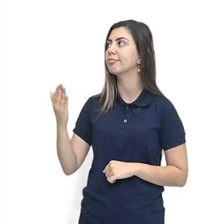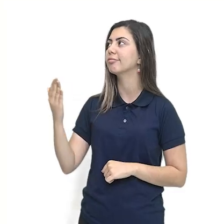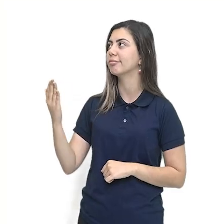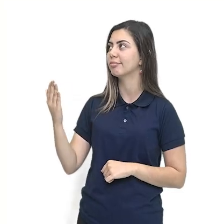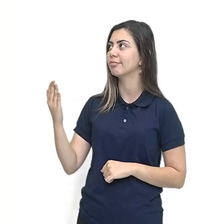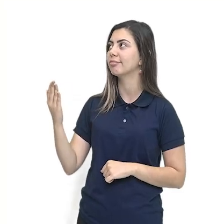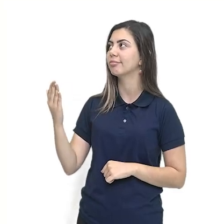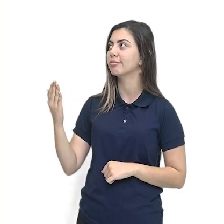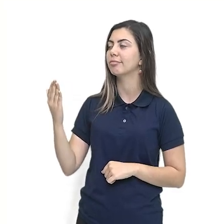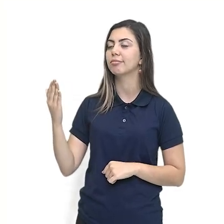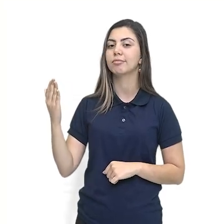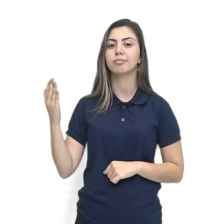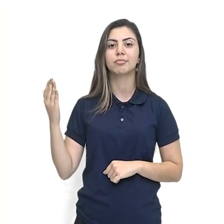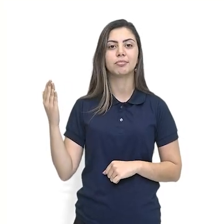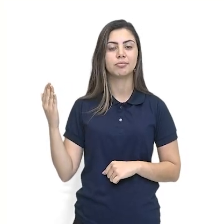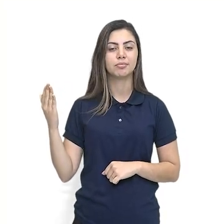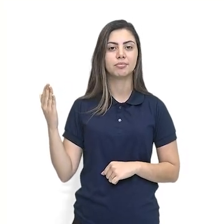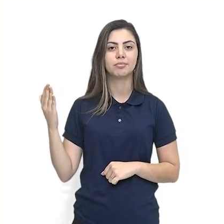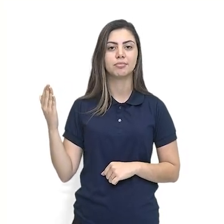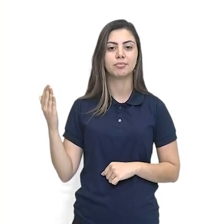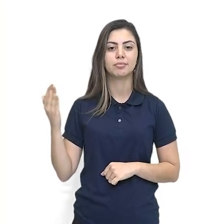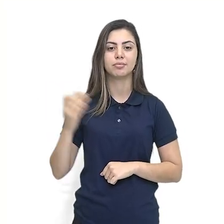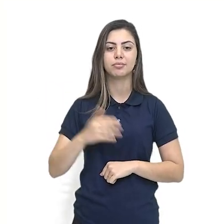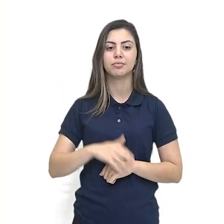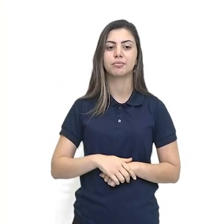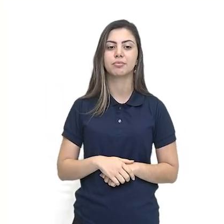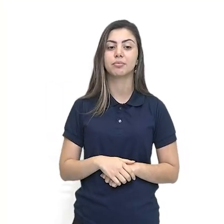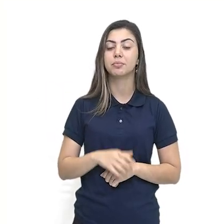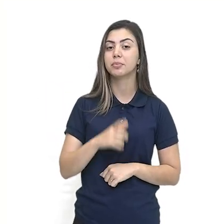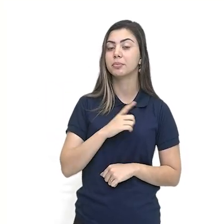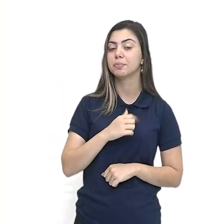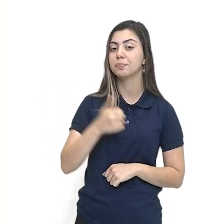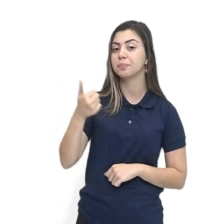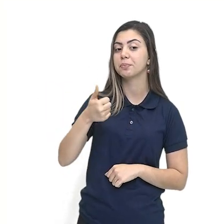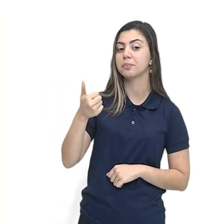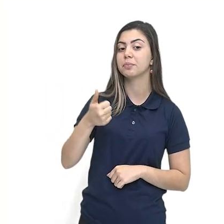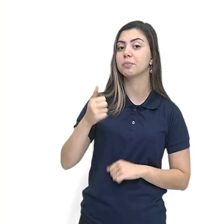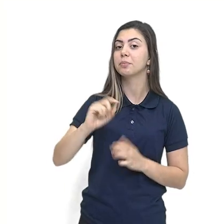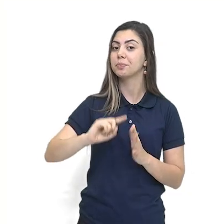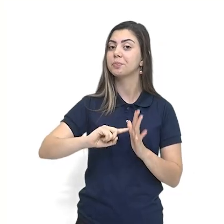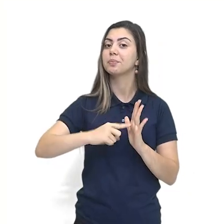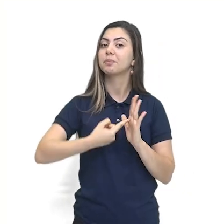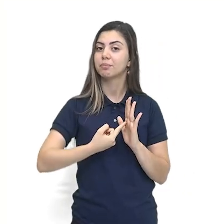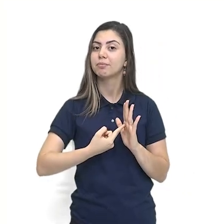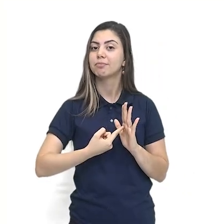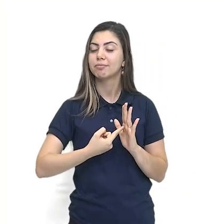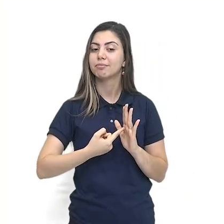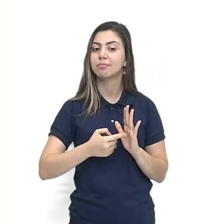geométricos, eles são, ó, primeiro, o ponto,